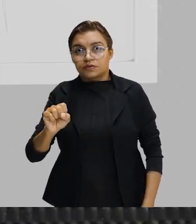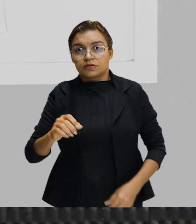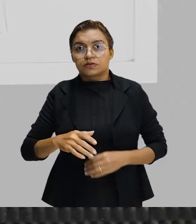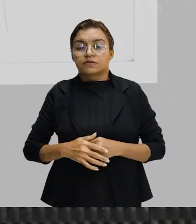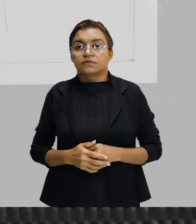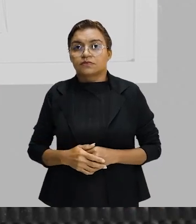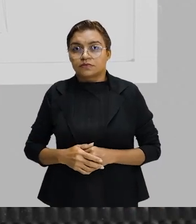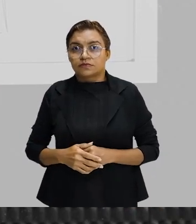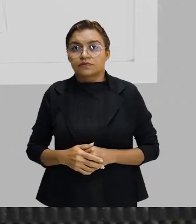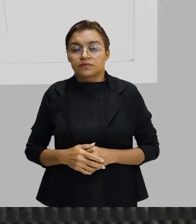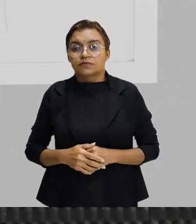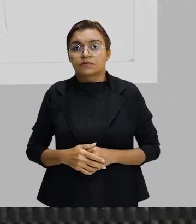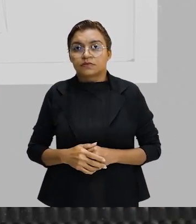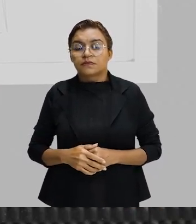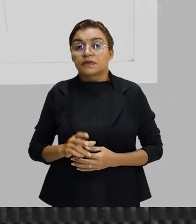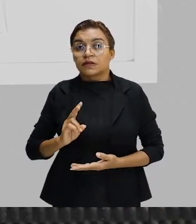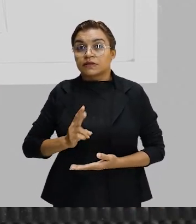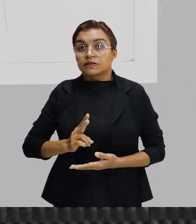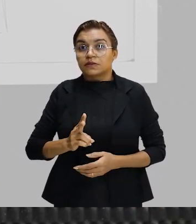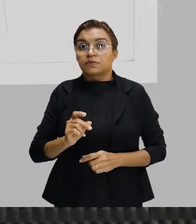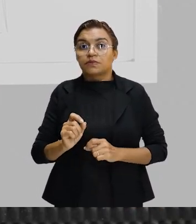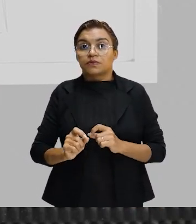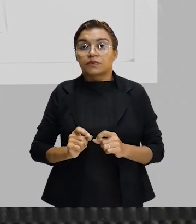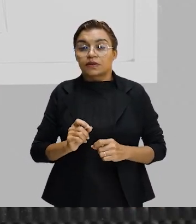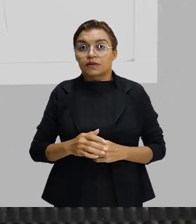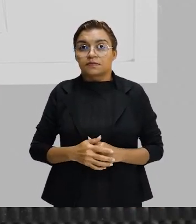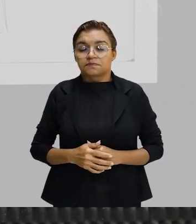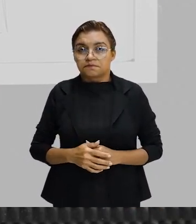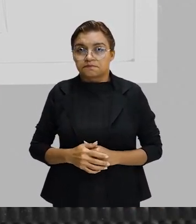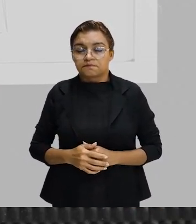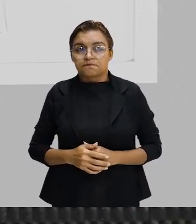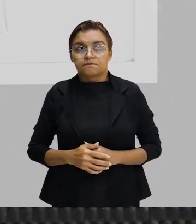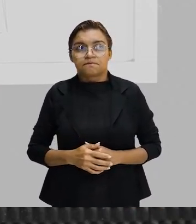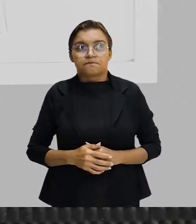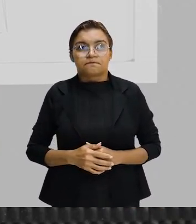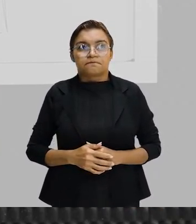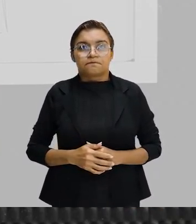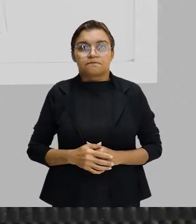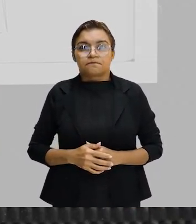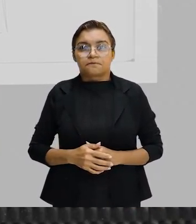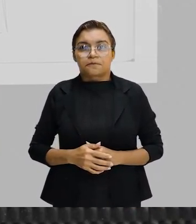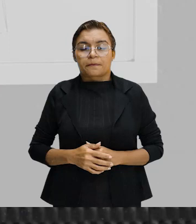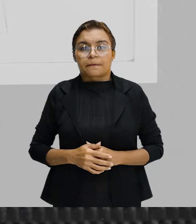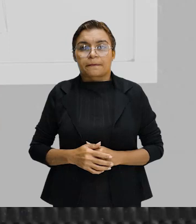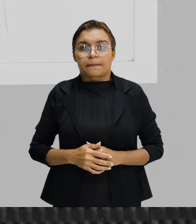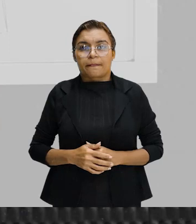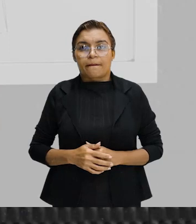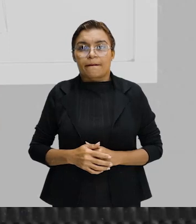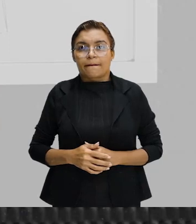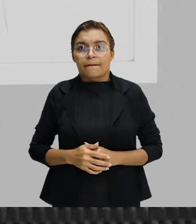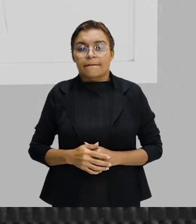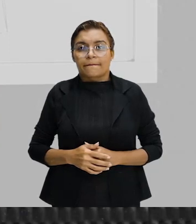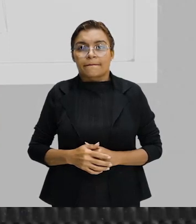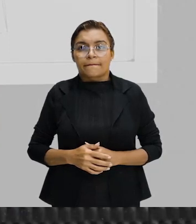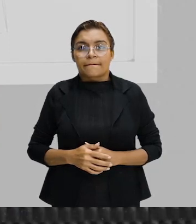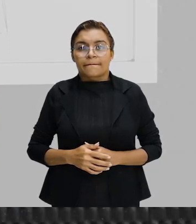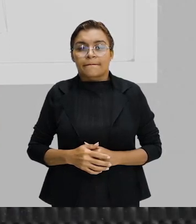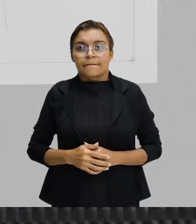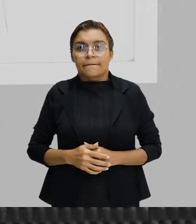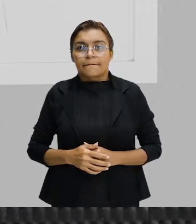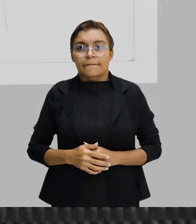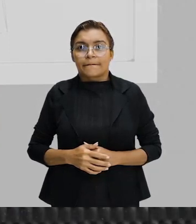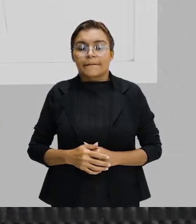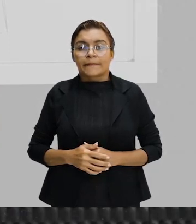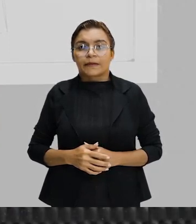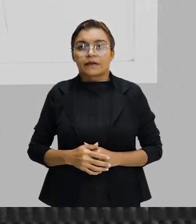vão sempre, não é, estar aqui na mesma altura, certo? Eles sempre vão